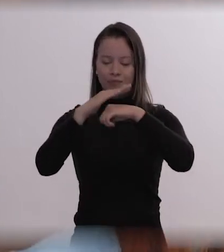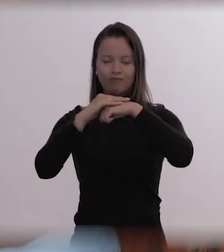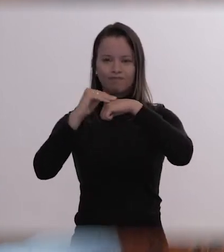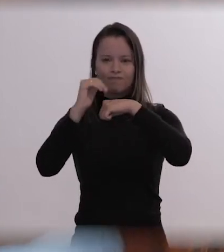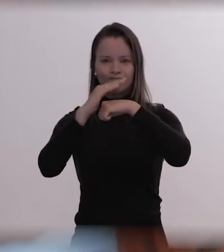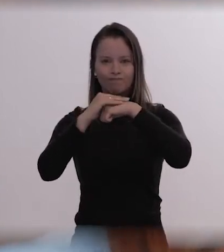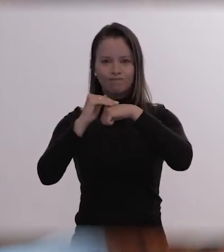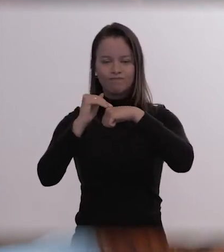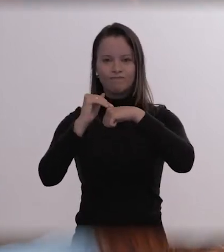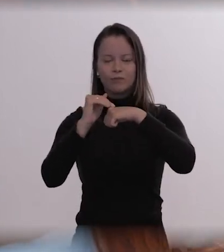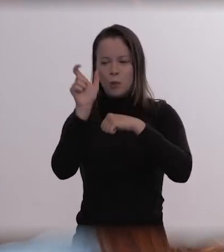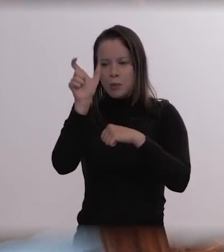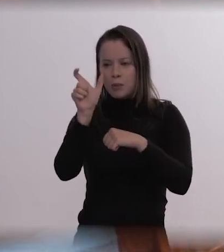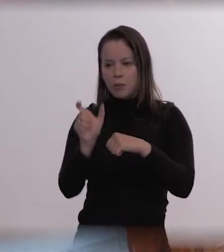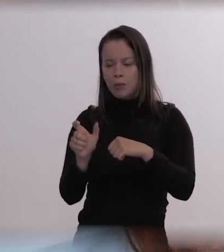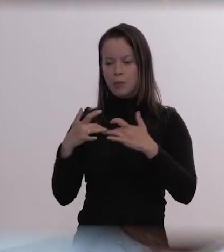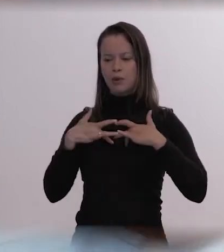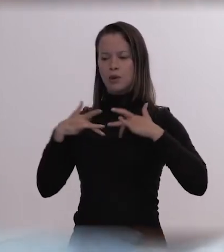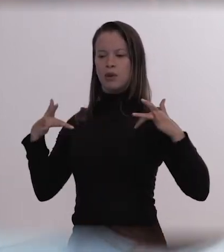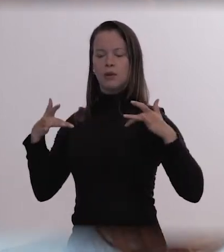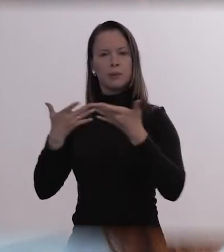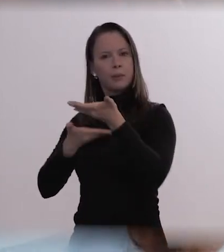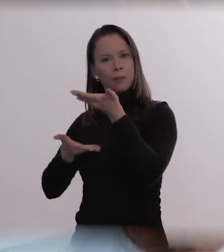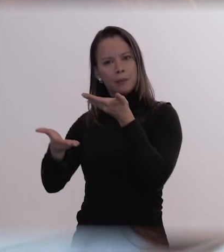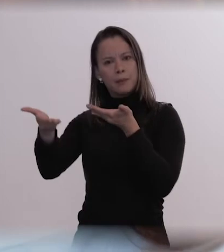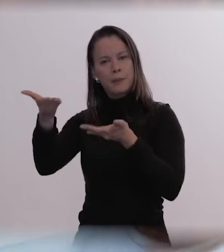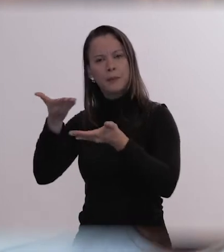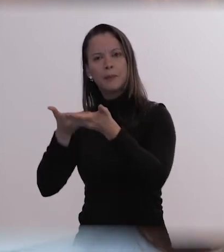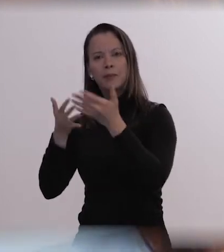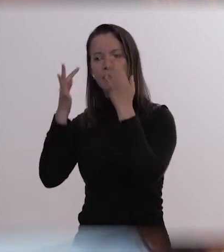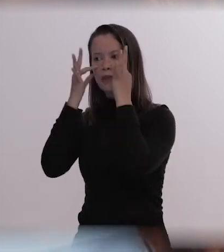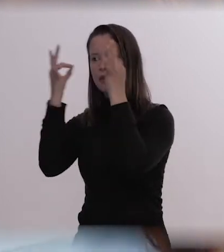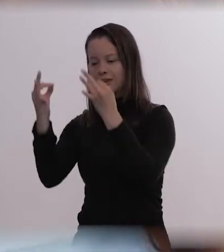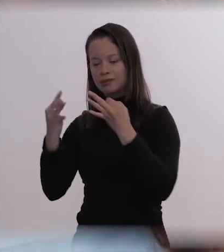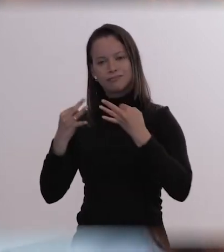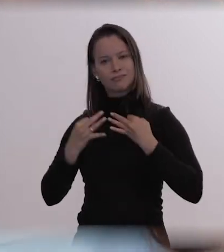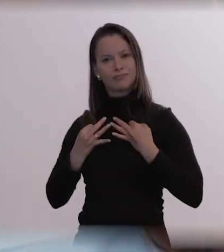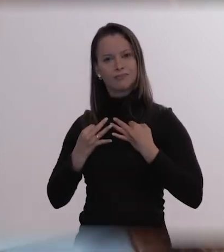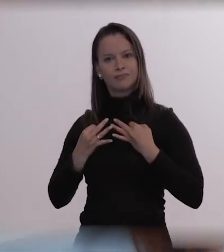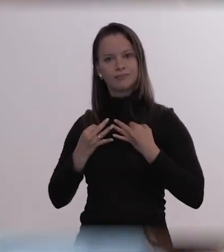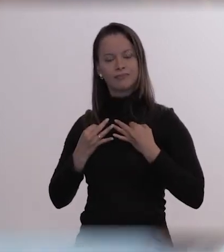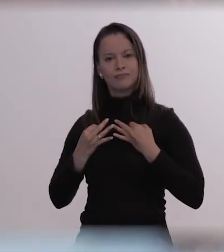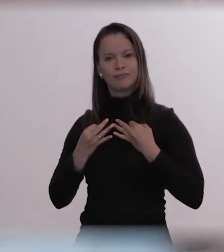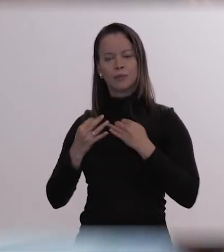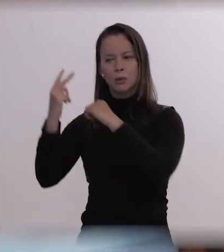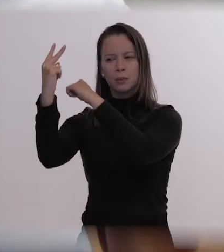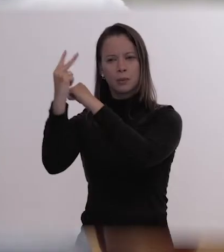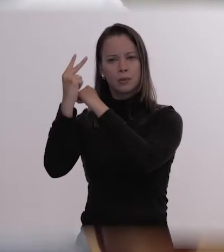você precisa de uma pessoa que se doa para te ouvir, para te